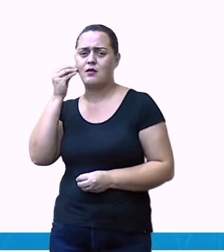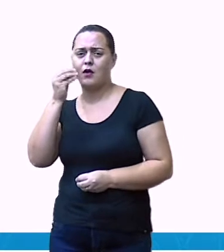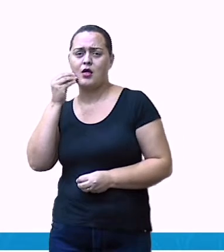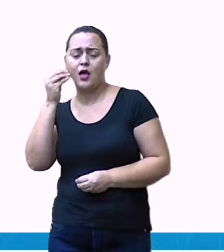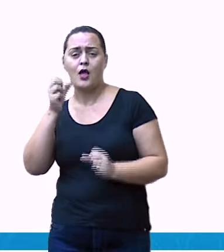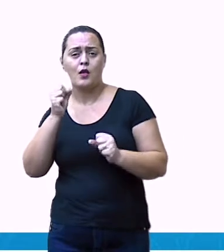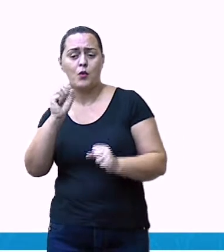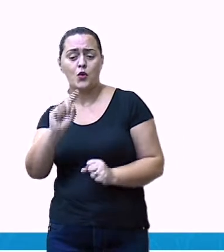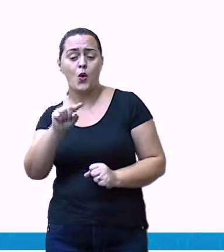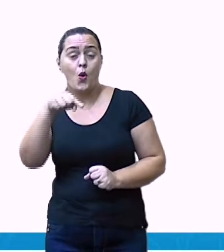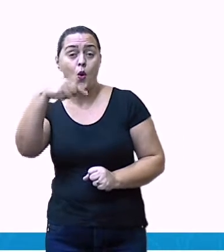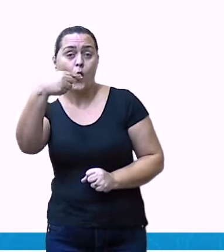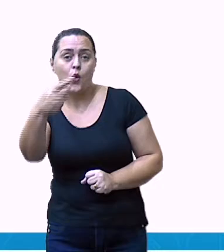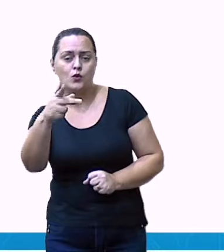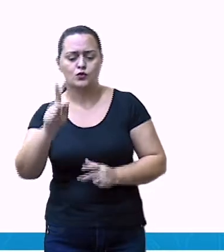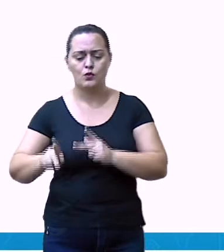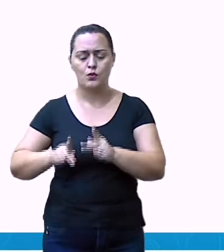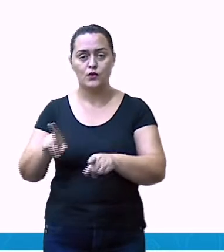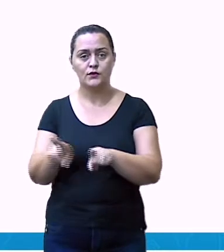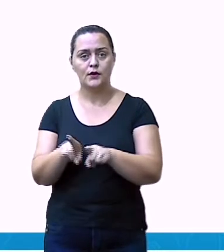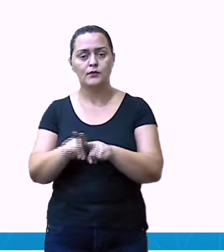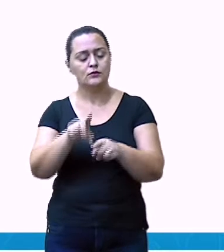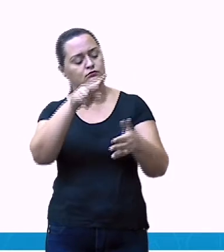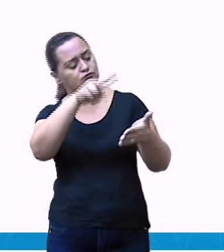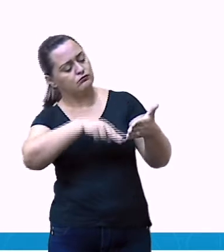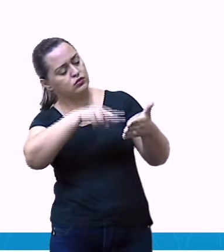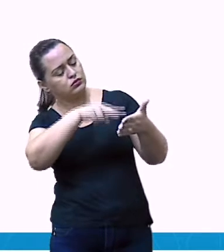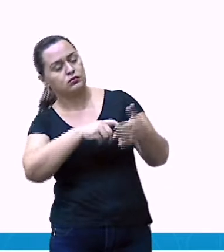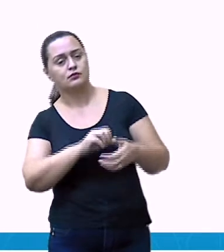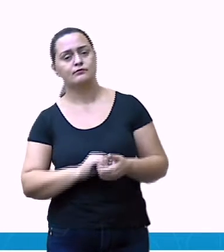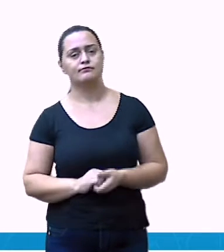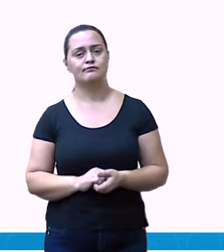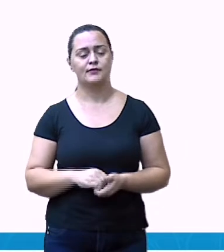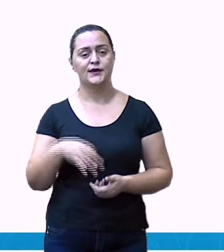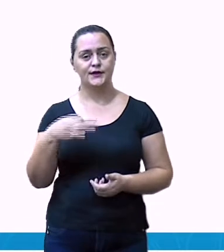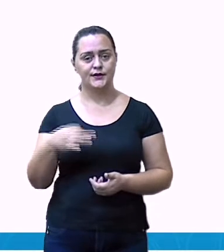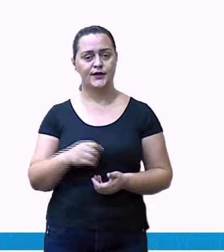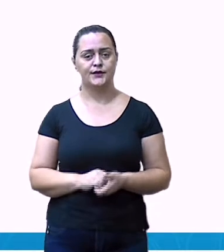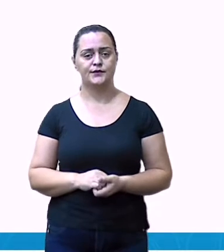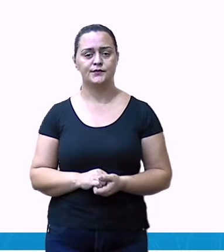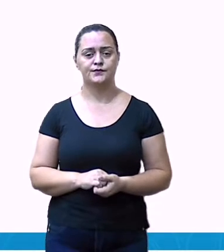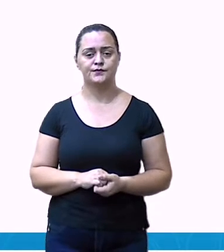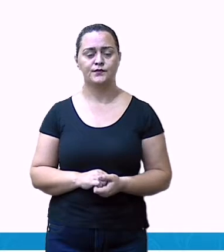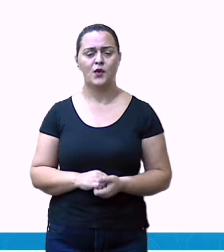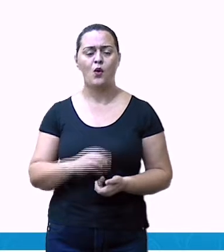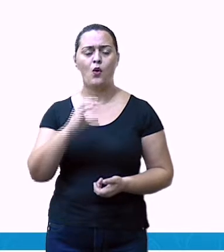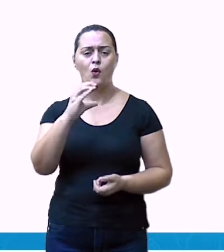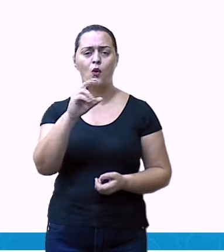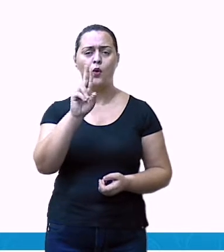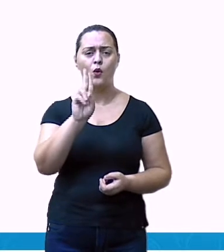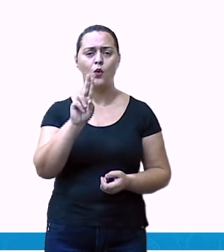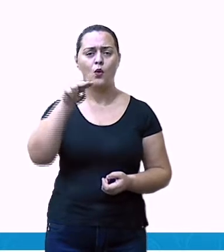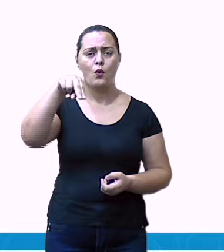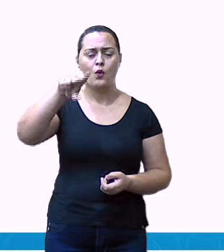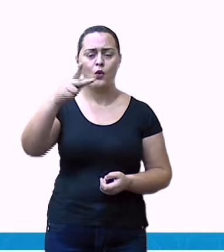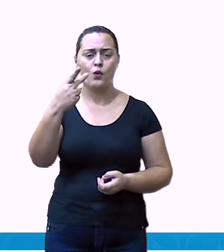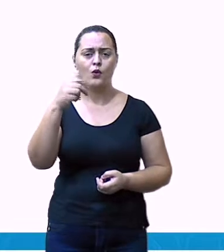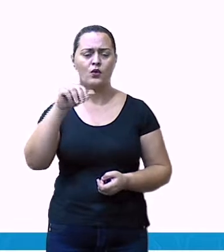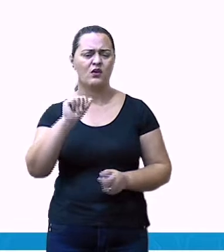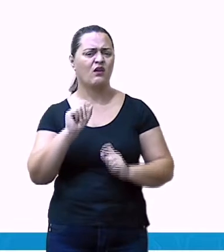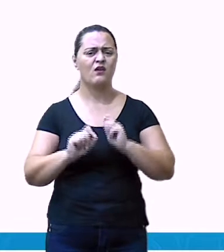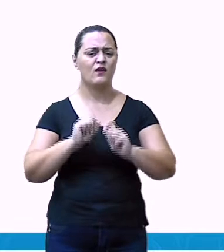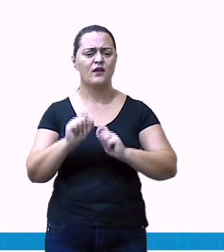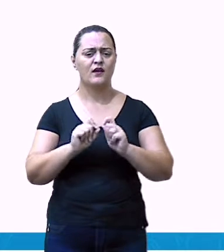que é a cunha? A cunha é uma peça de ferro ou madeira cortada em ângulo